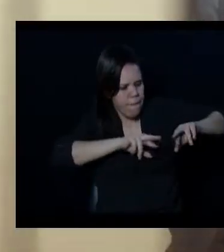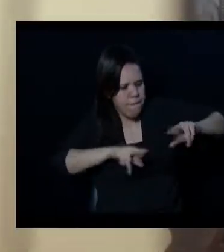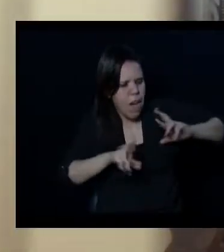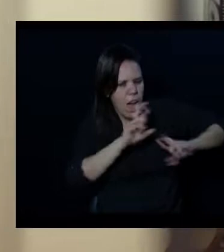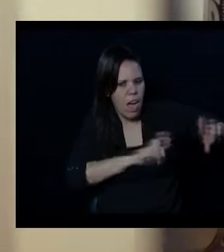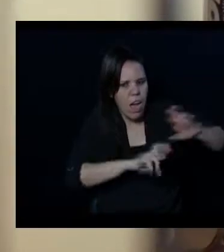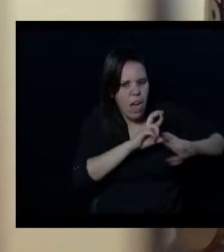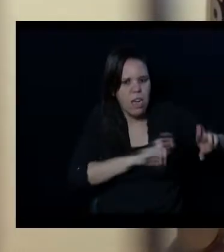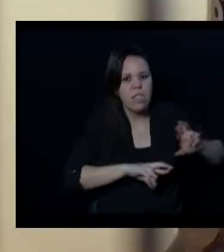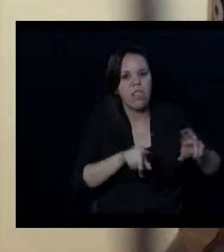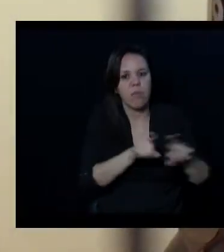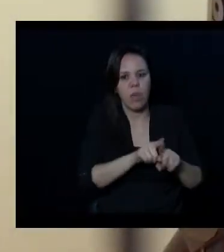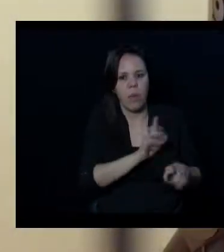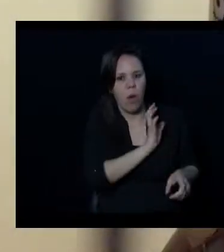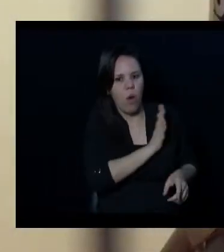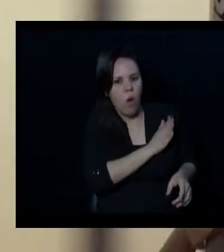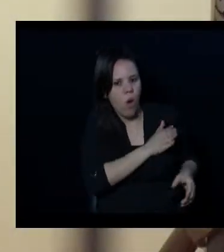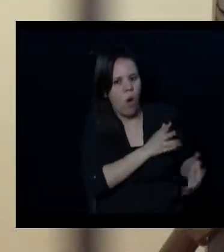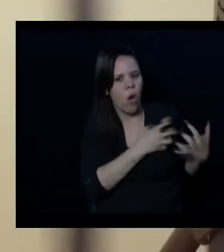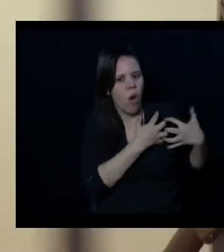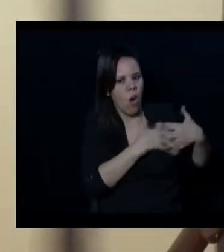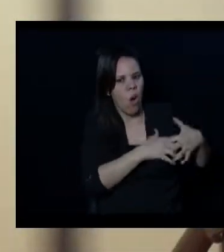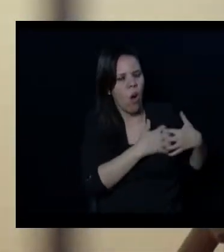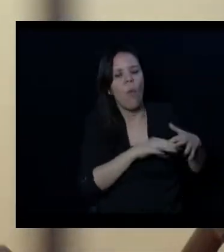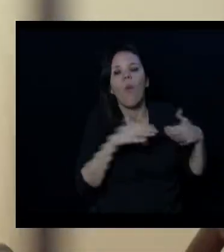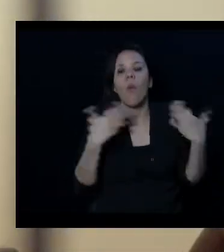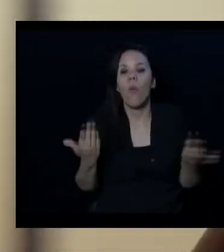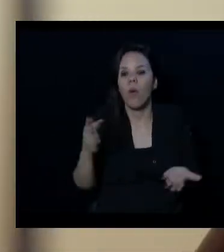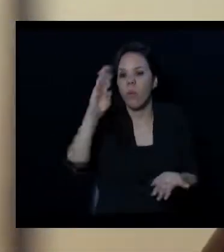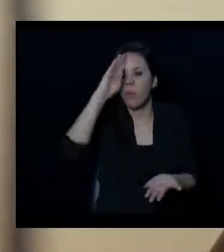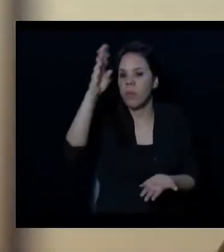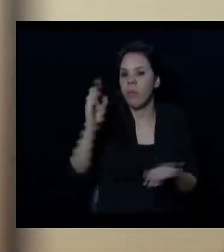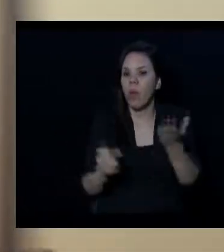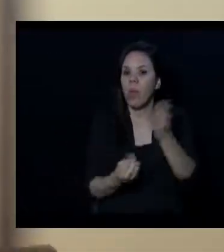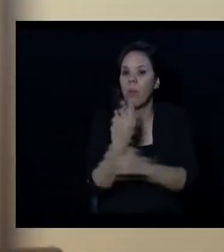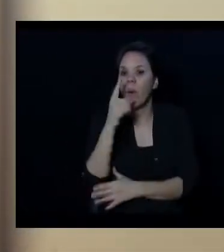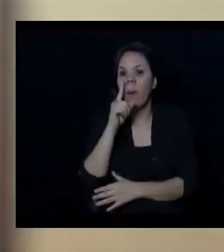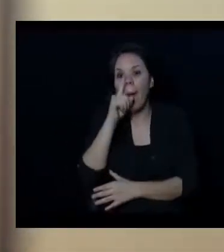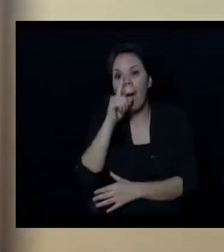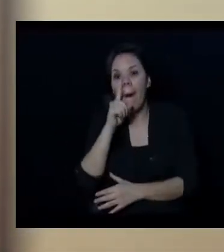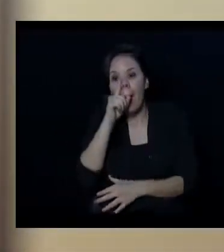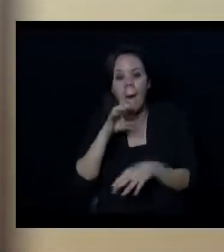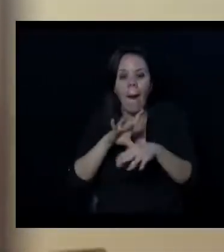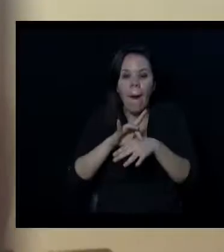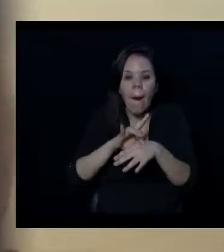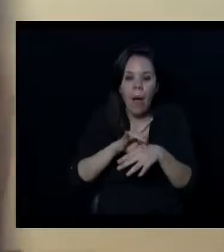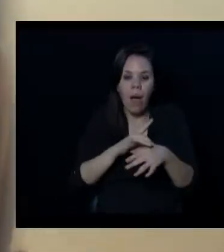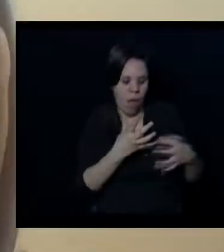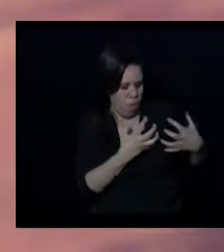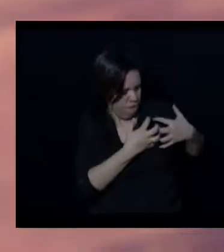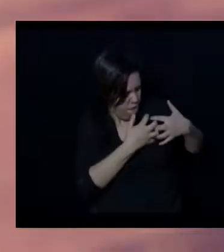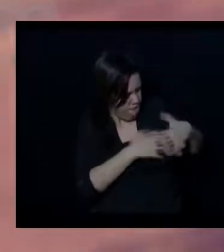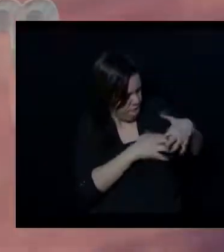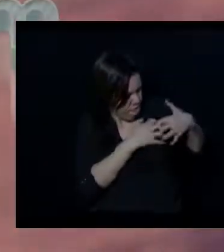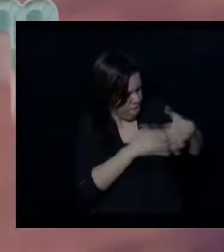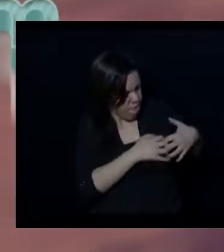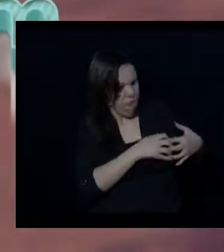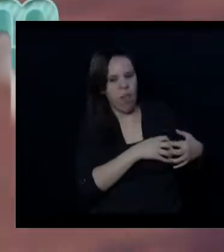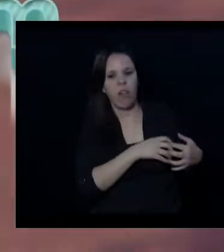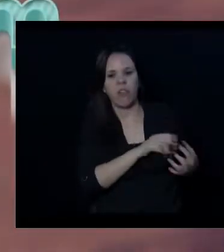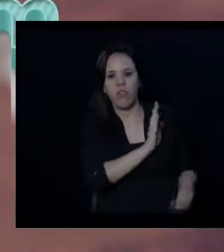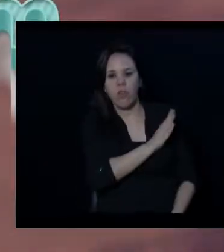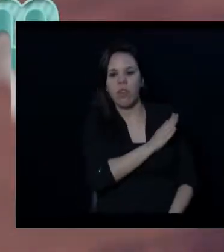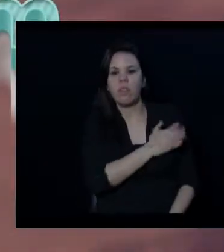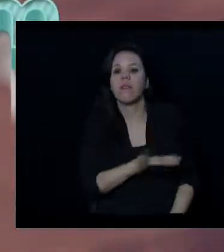sua especialidade, começamos perguntando sobre os principais fatores de risco para doenças cardiovasculares.